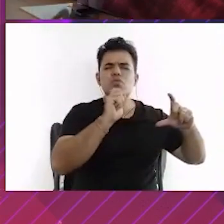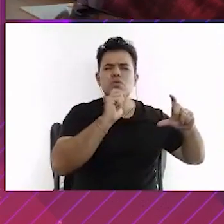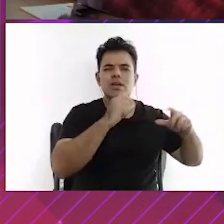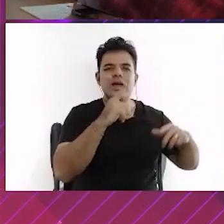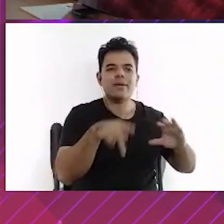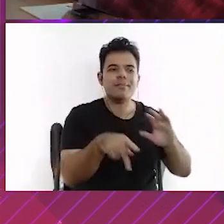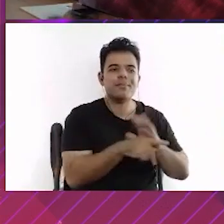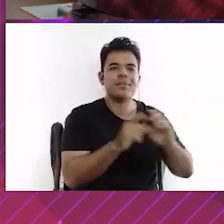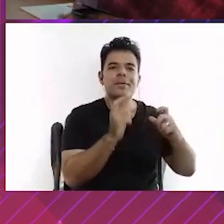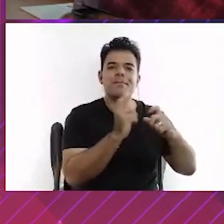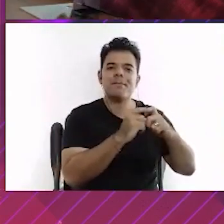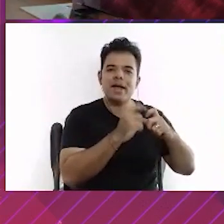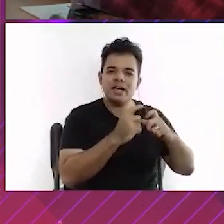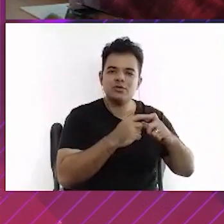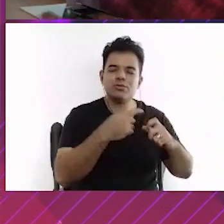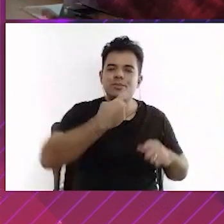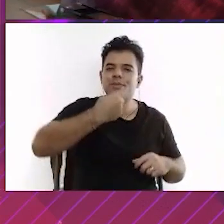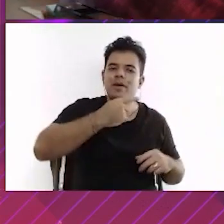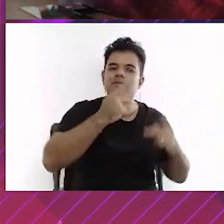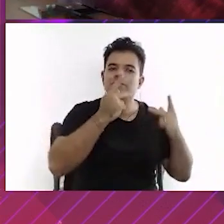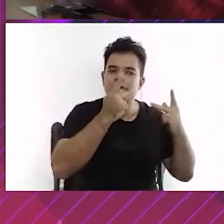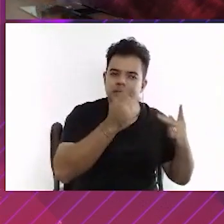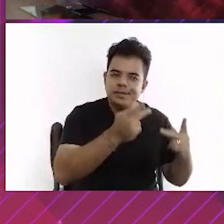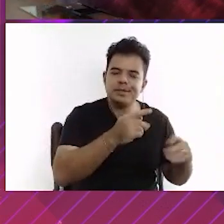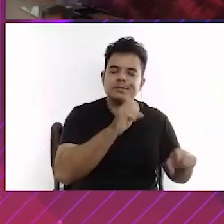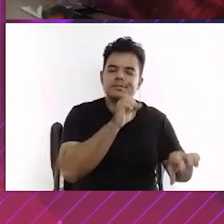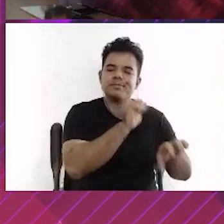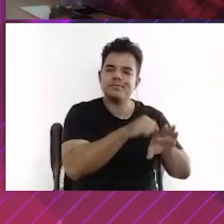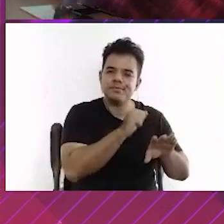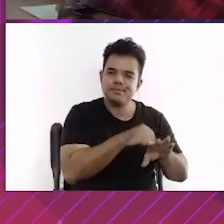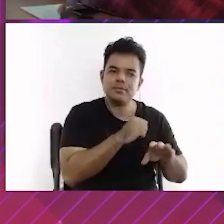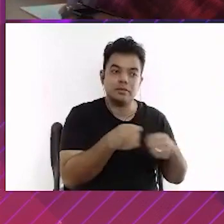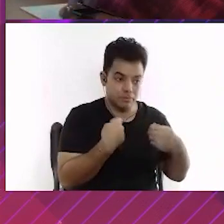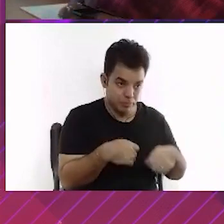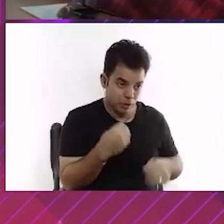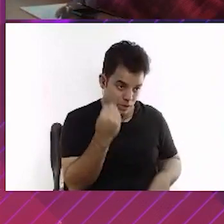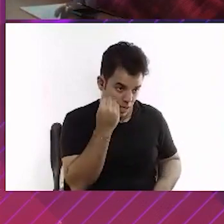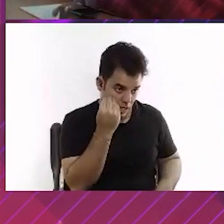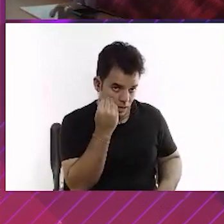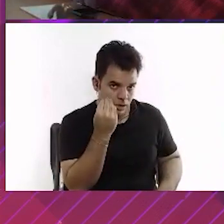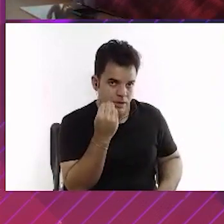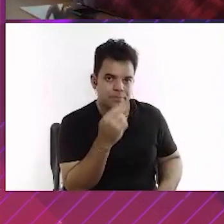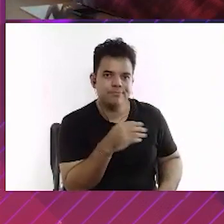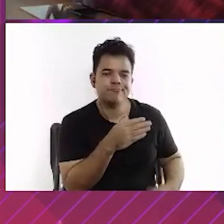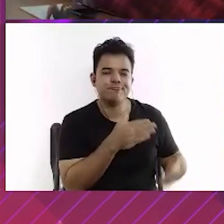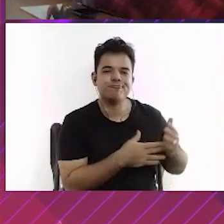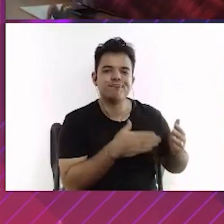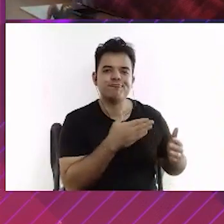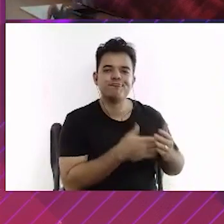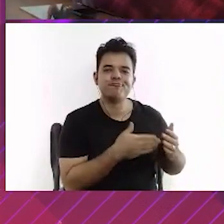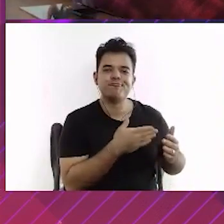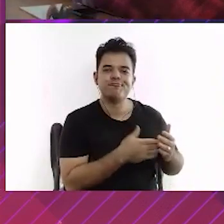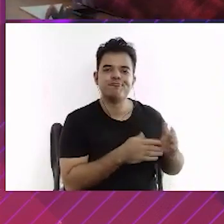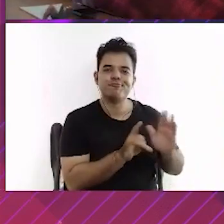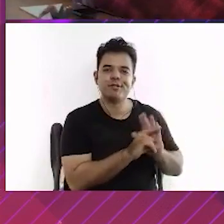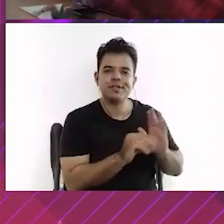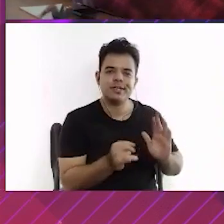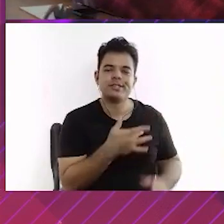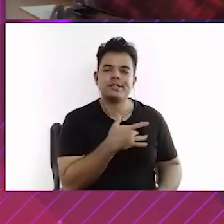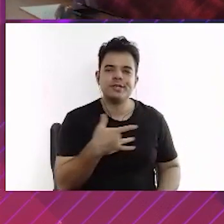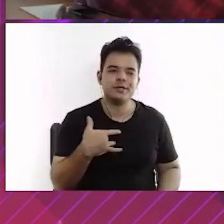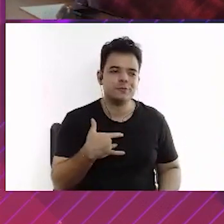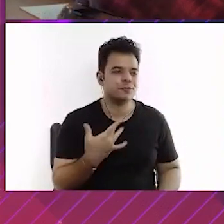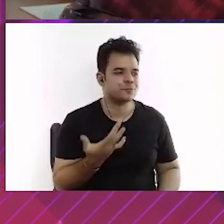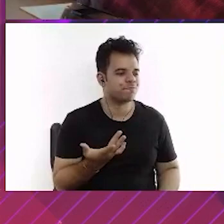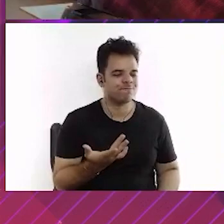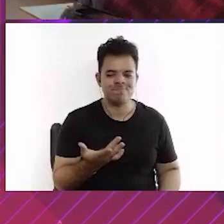várias questões políticas e também de saúde, a gente não conseguiu avançar. Então, a gente tinha que ter uma validação